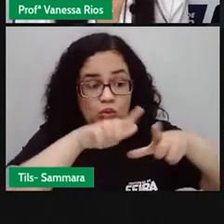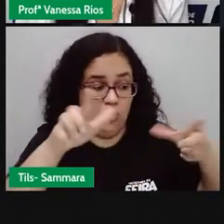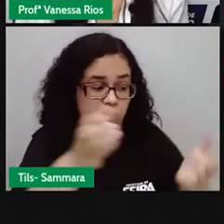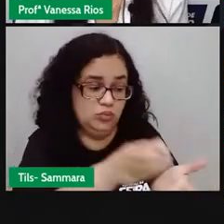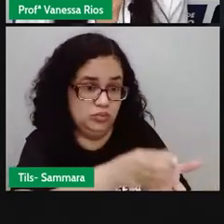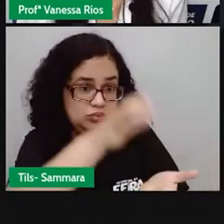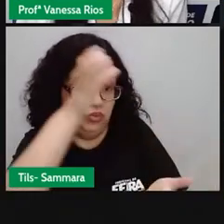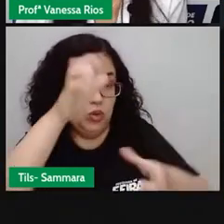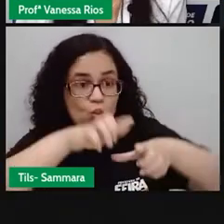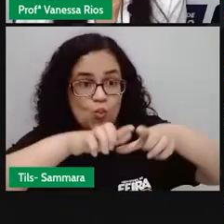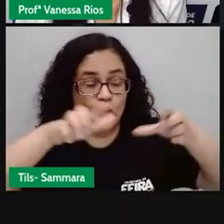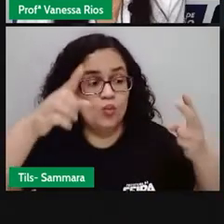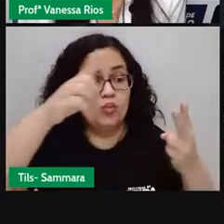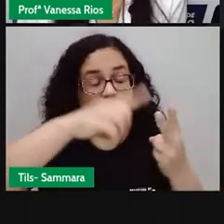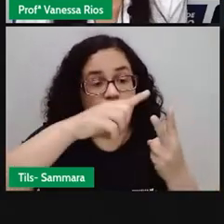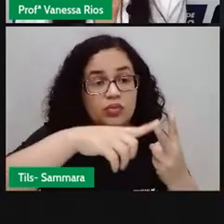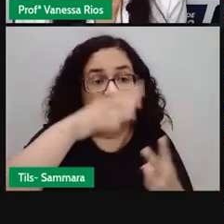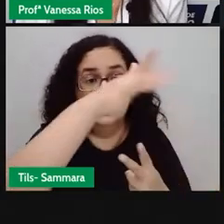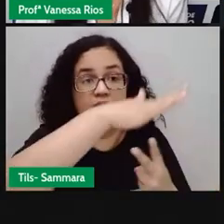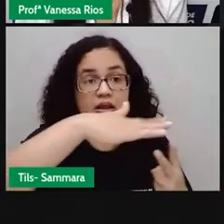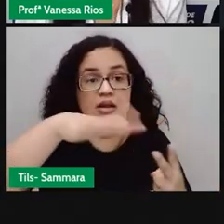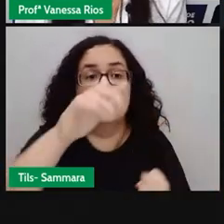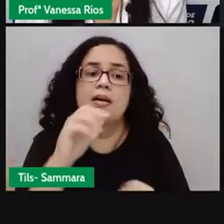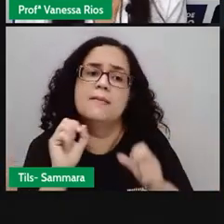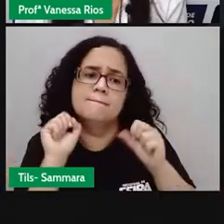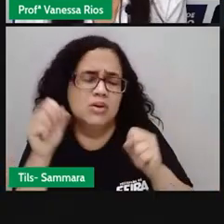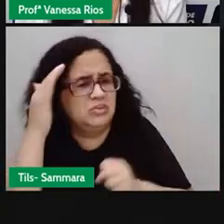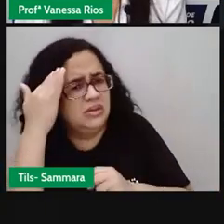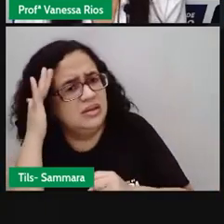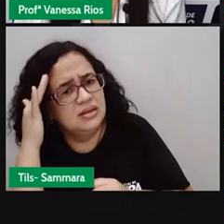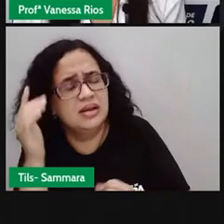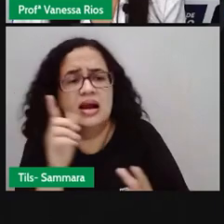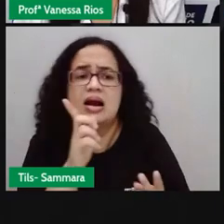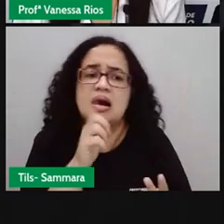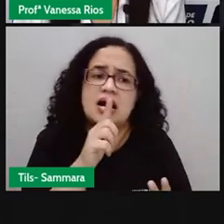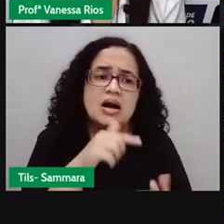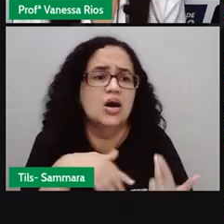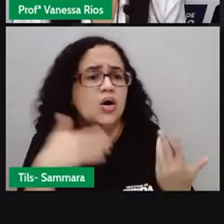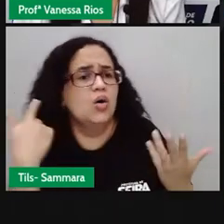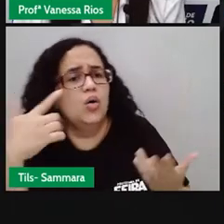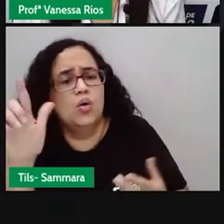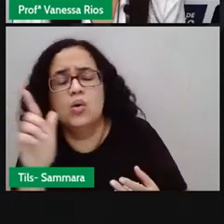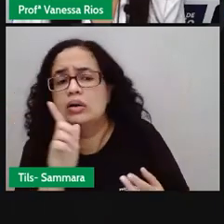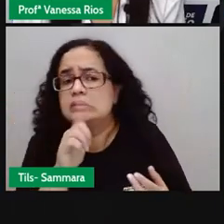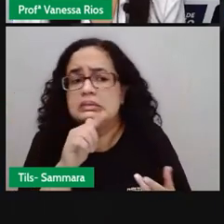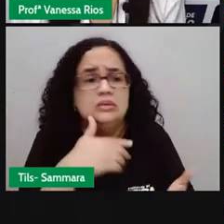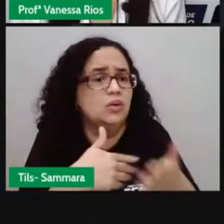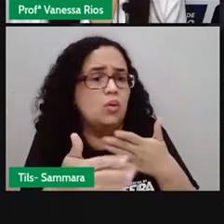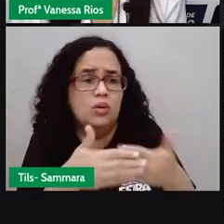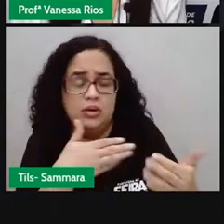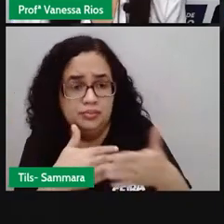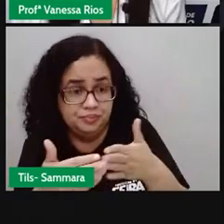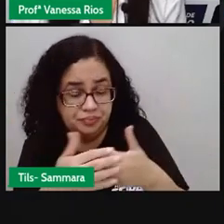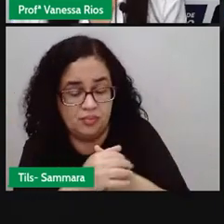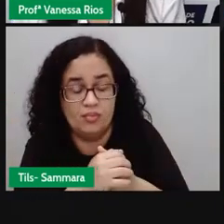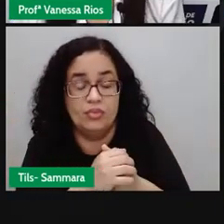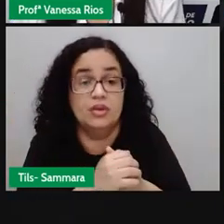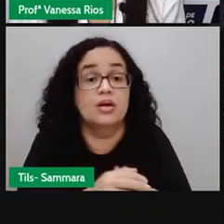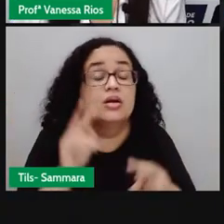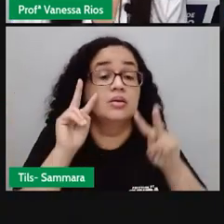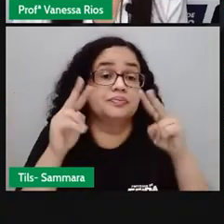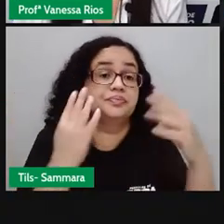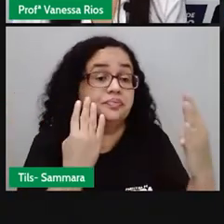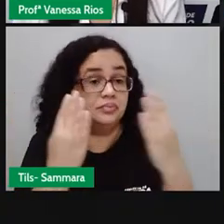vazio e um copo aí cheio de líquido, né? Que a gente pode entender como água ou um outro tipo de líquido. O que que a gente pode